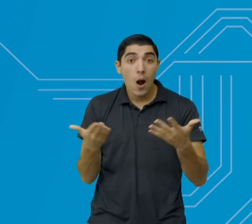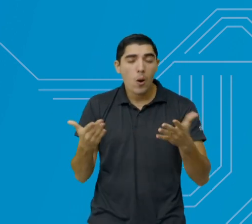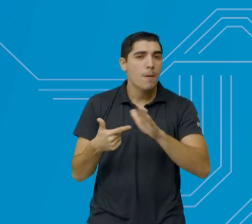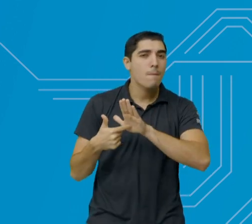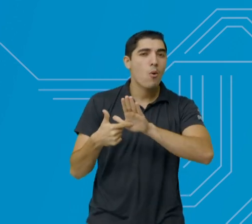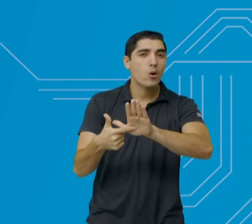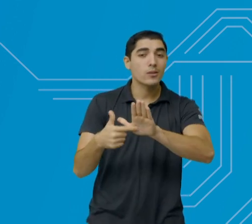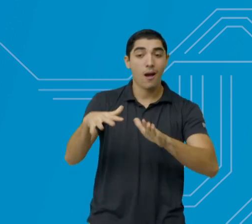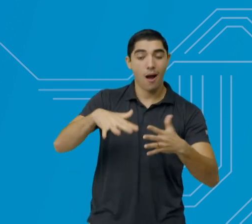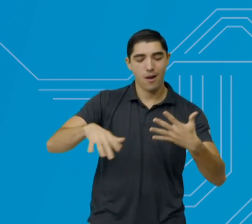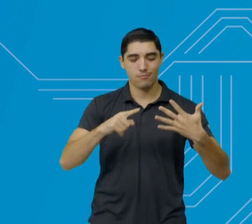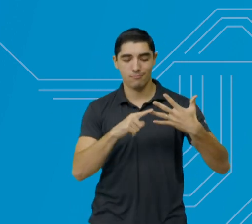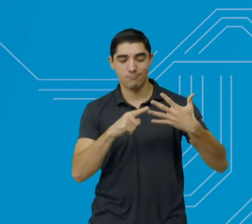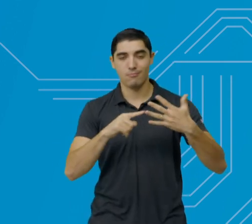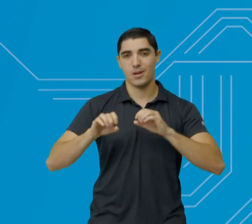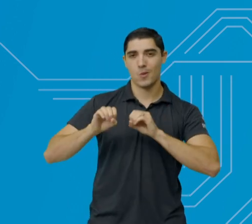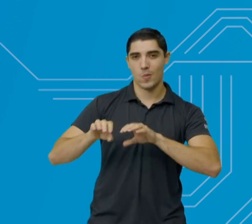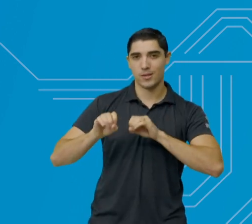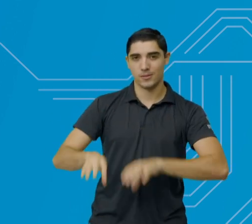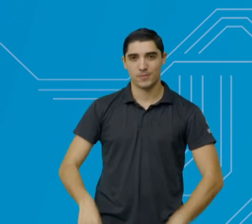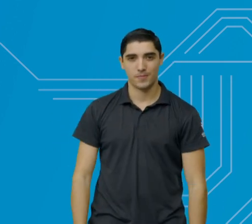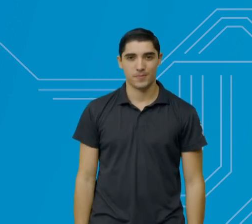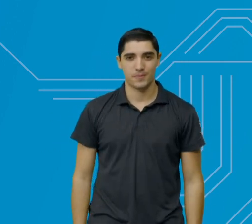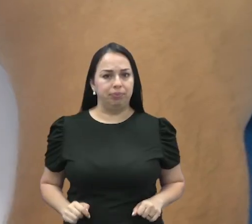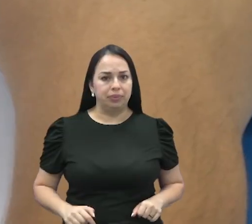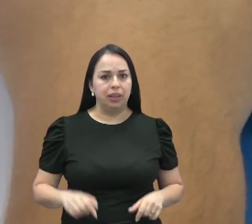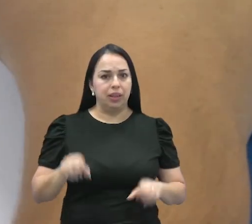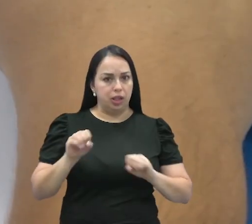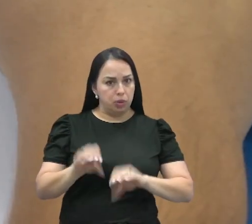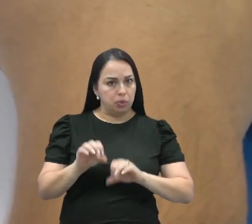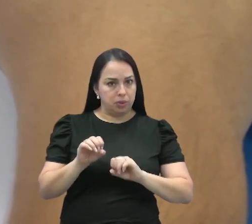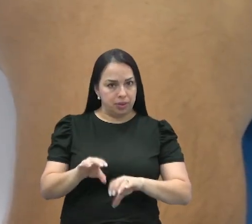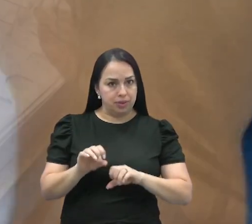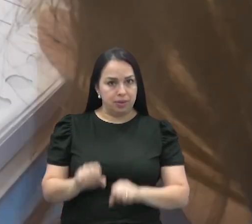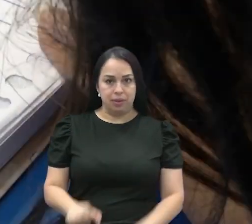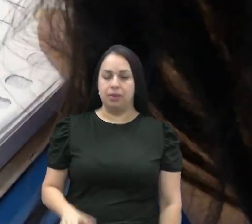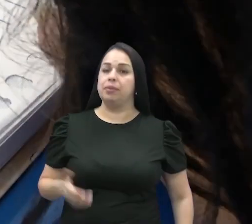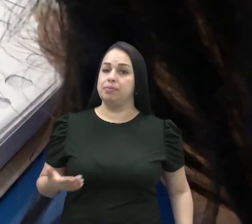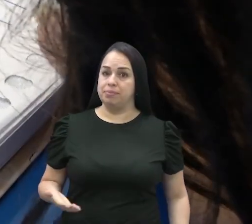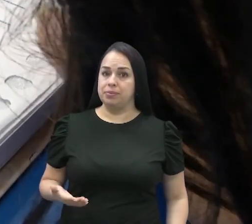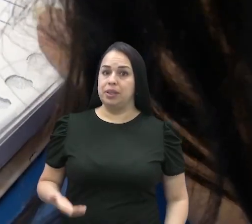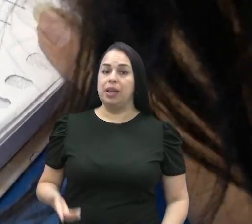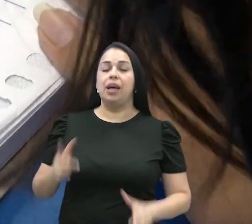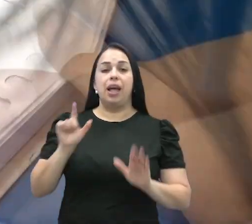vamos saber quais são os desafios para a área da educação.